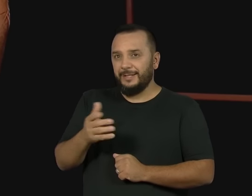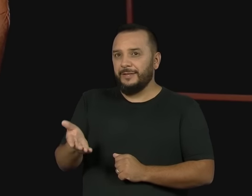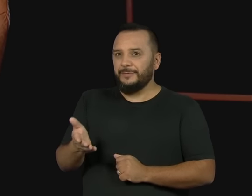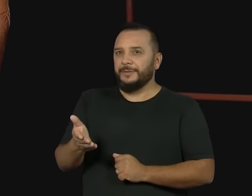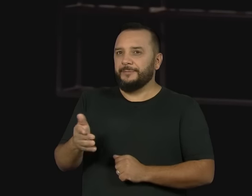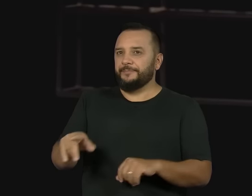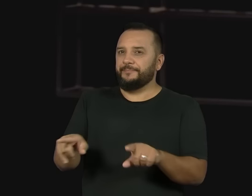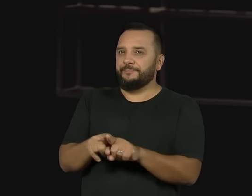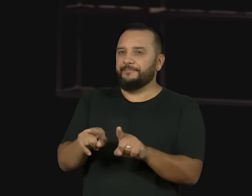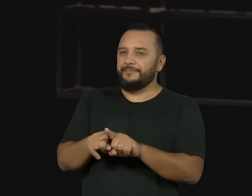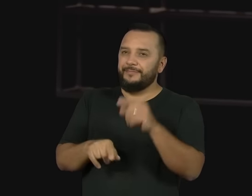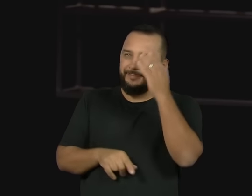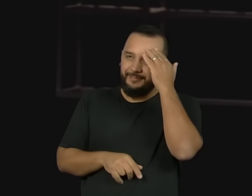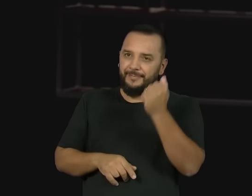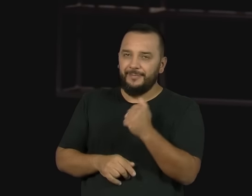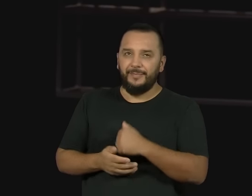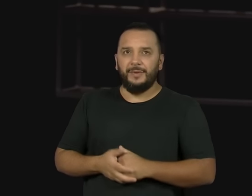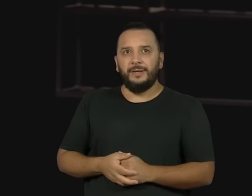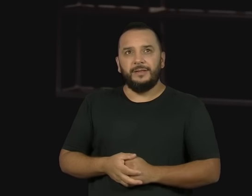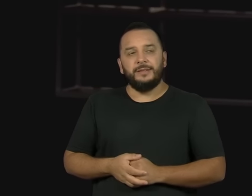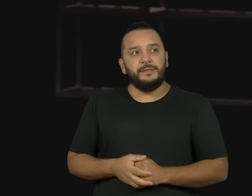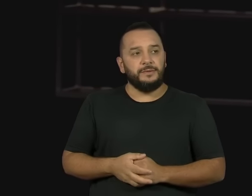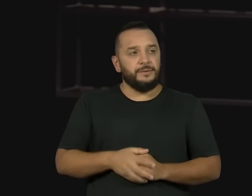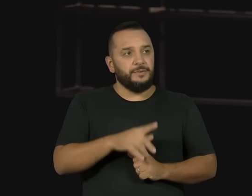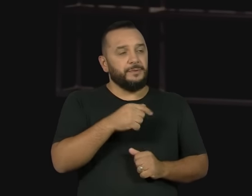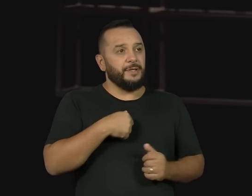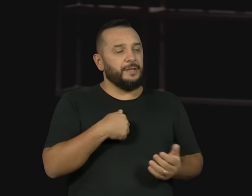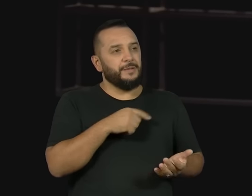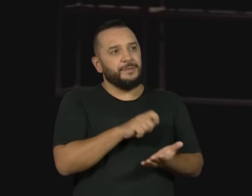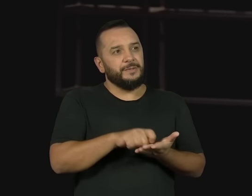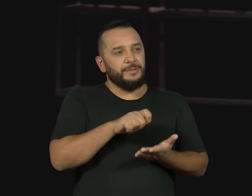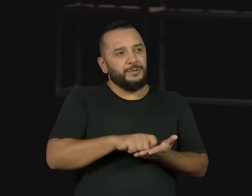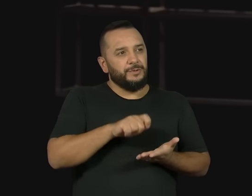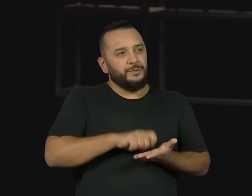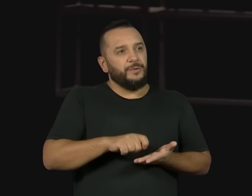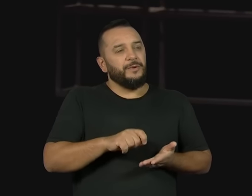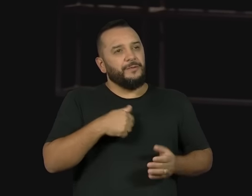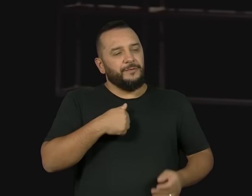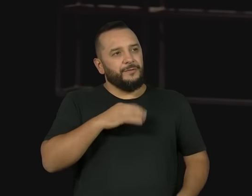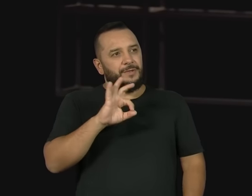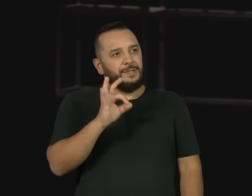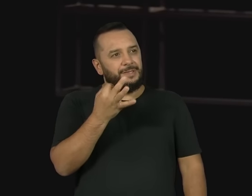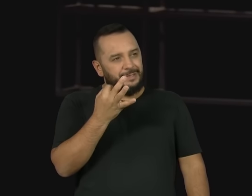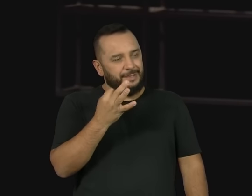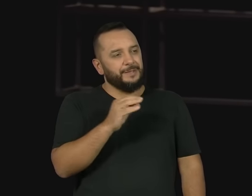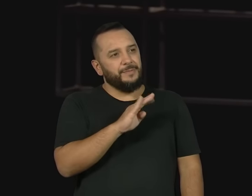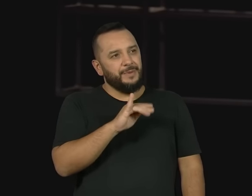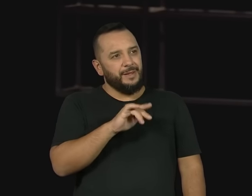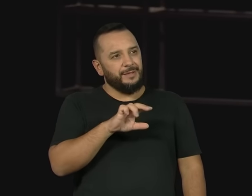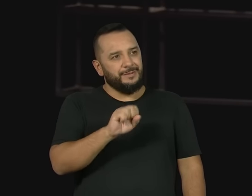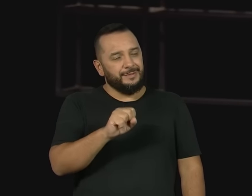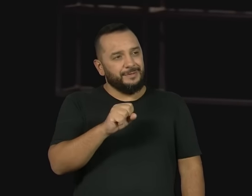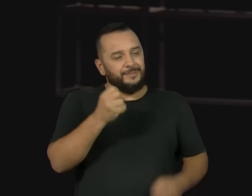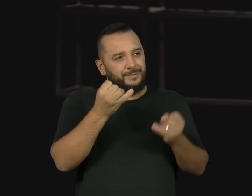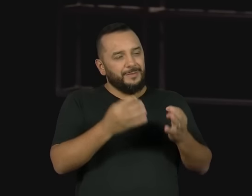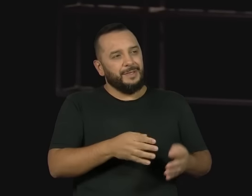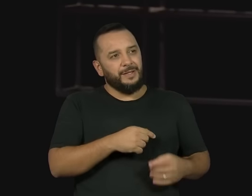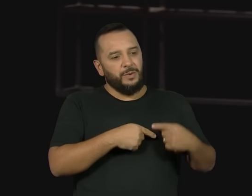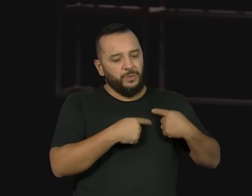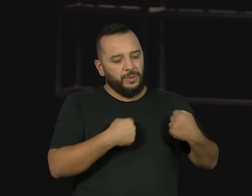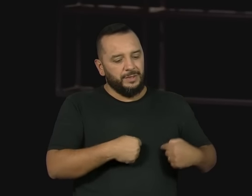né, saber. Bom, Constanza, como disse o escritor francês Blaise Pascal, o coração tem razões que até a própria